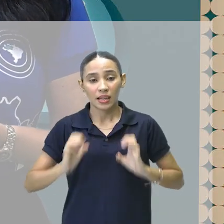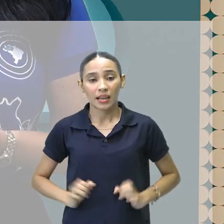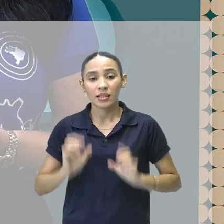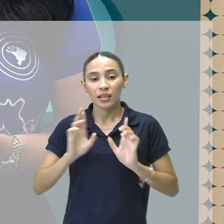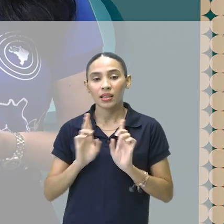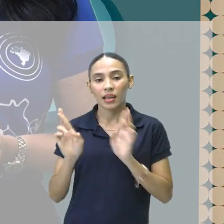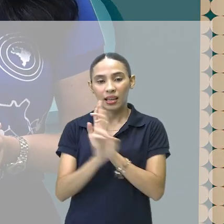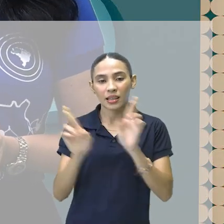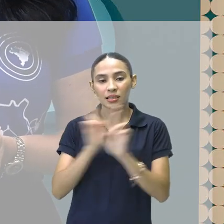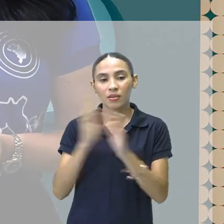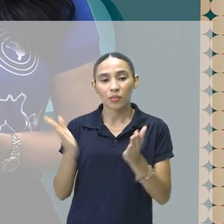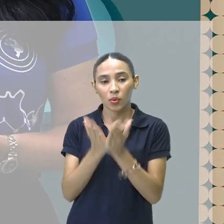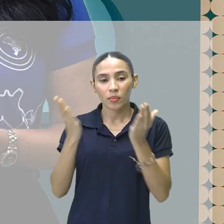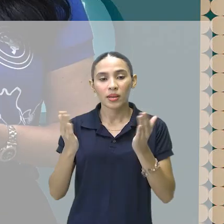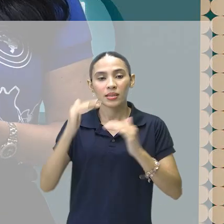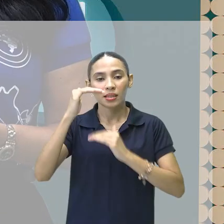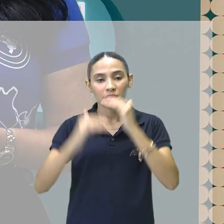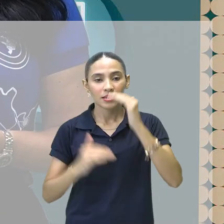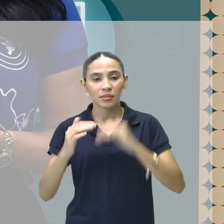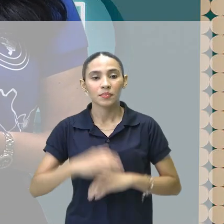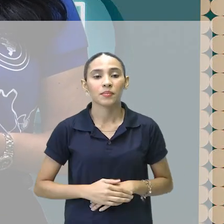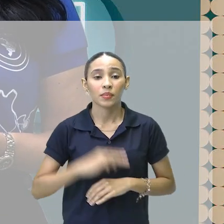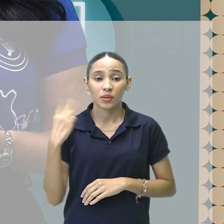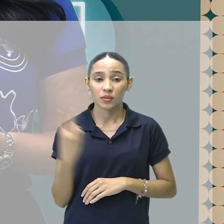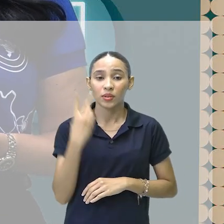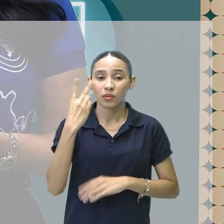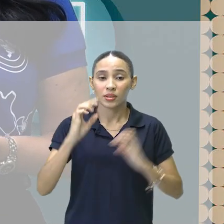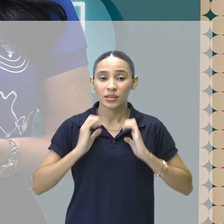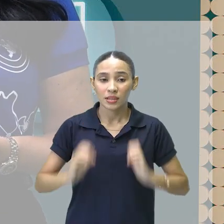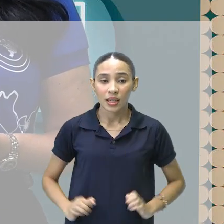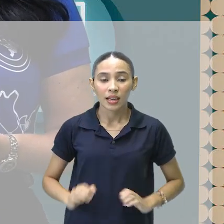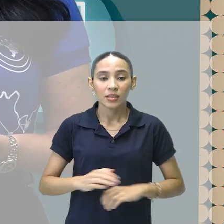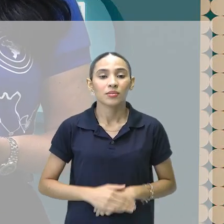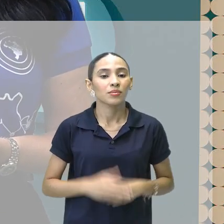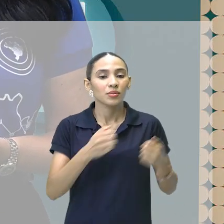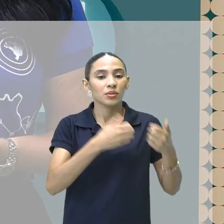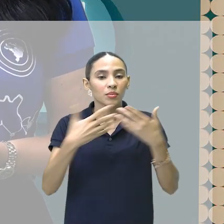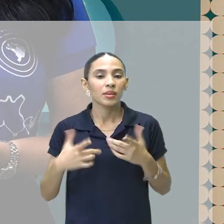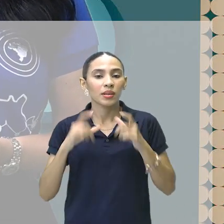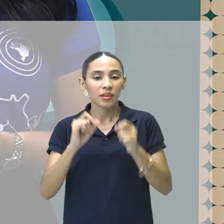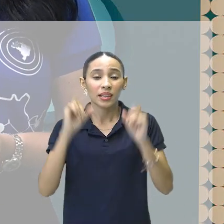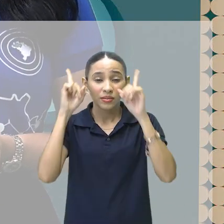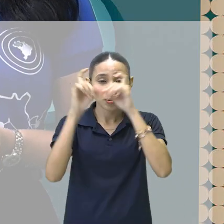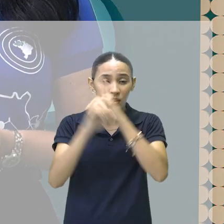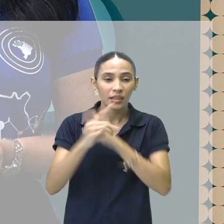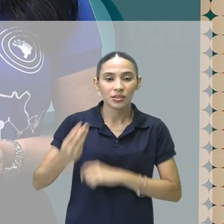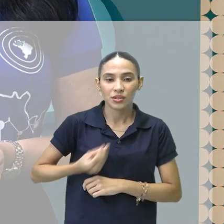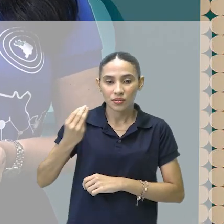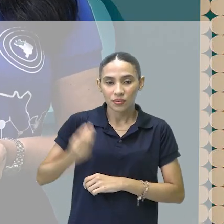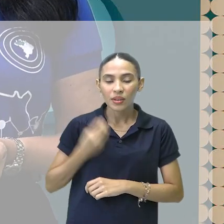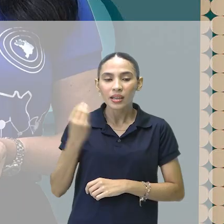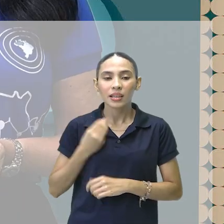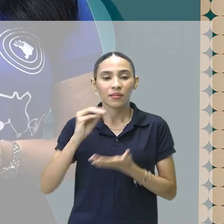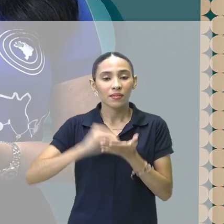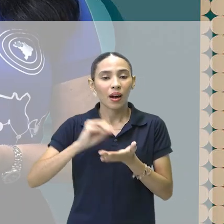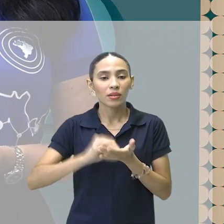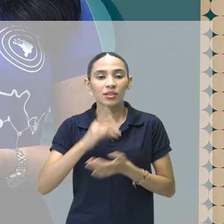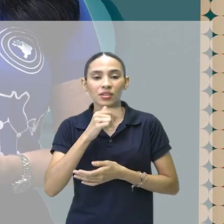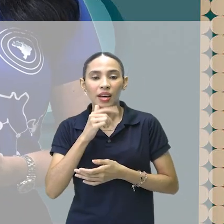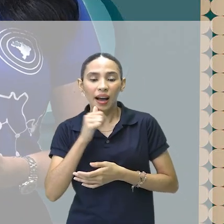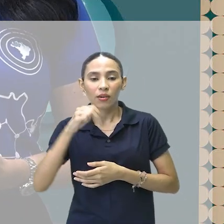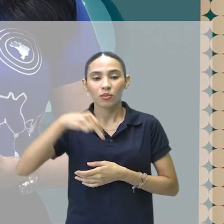à desigualdade. Os valores éticos, a obra retrata a dura realidade da seca do Nordeste